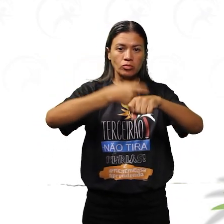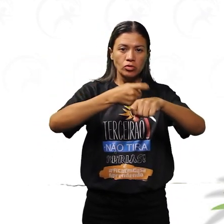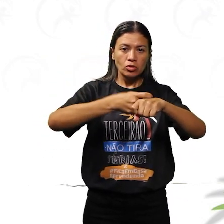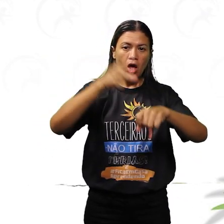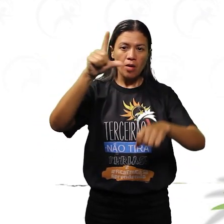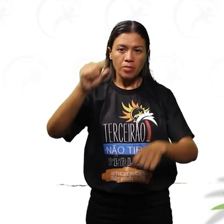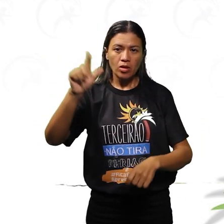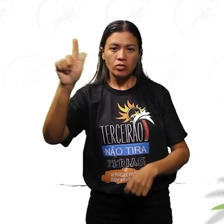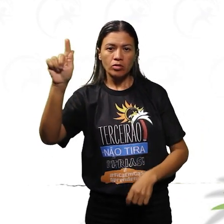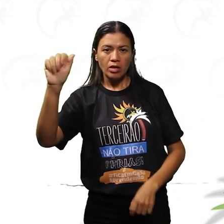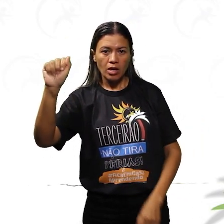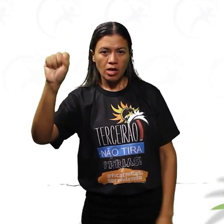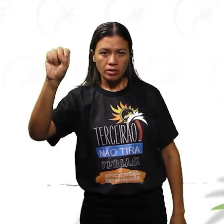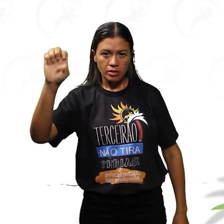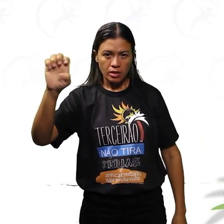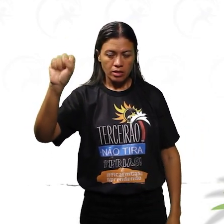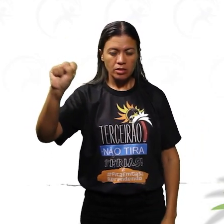Lembra